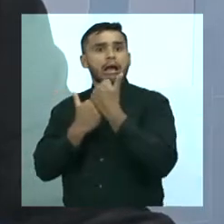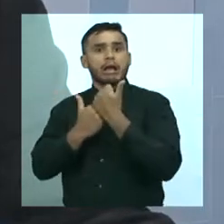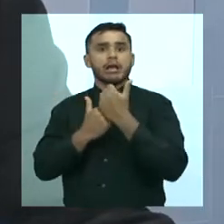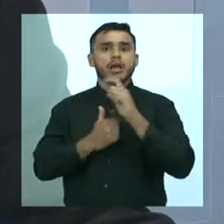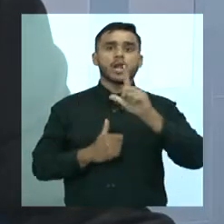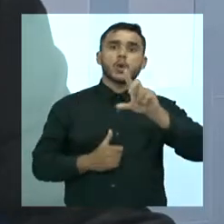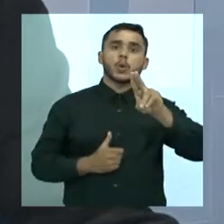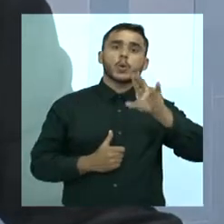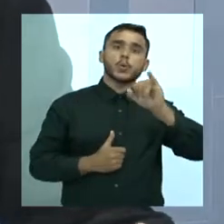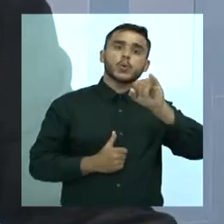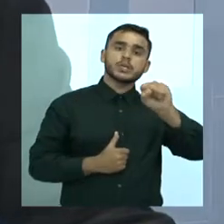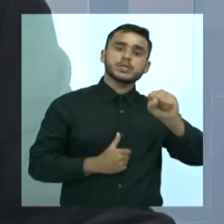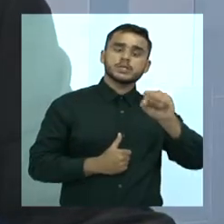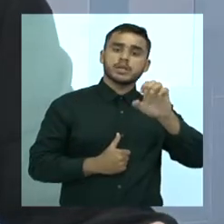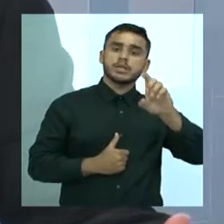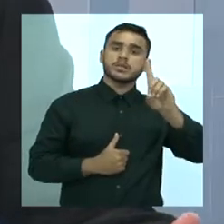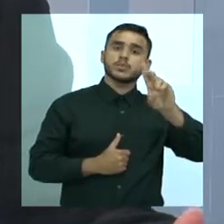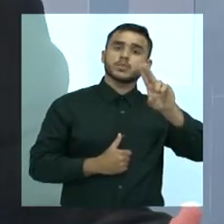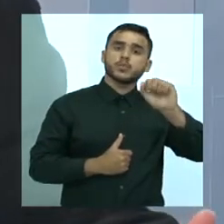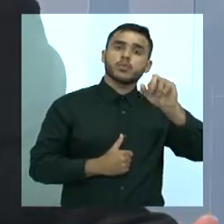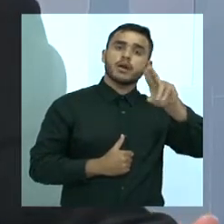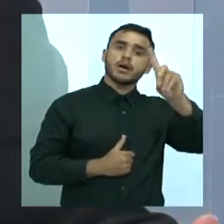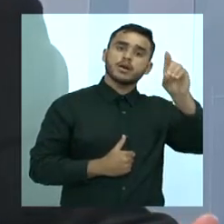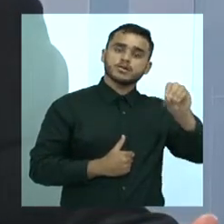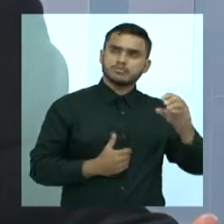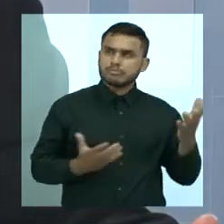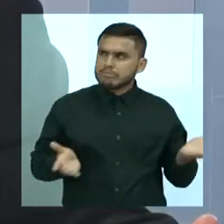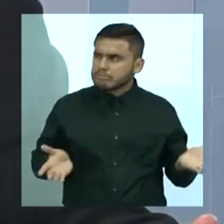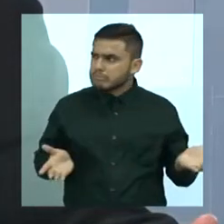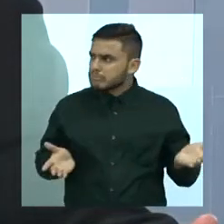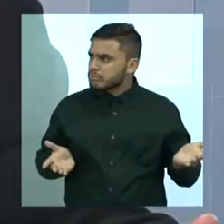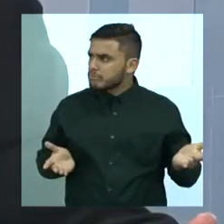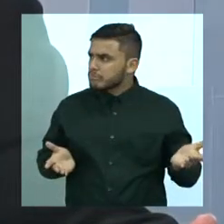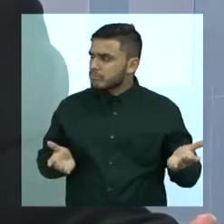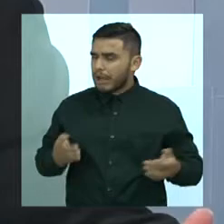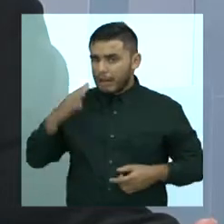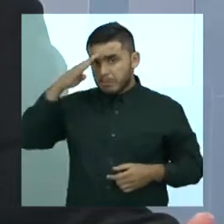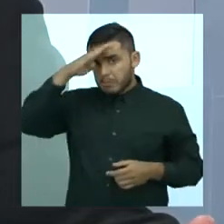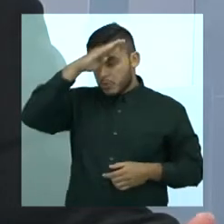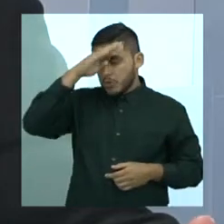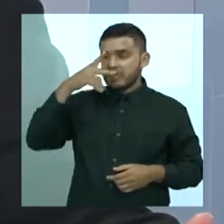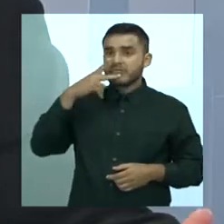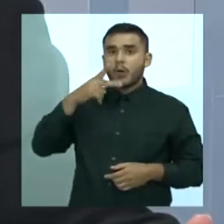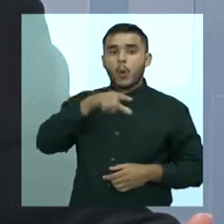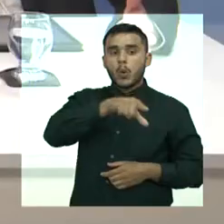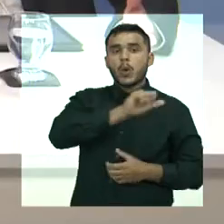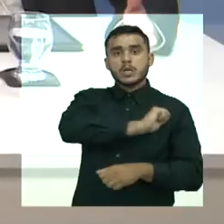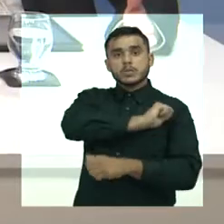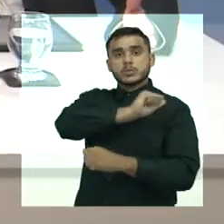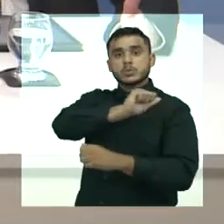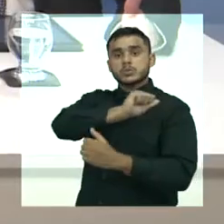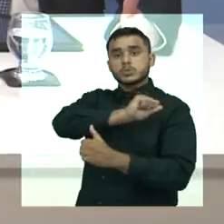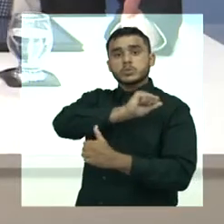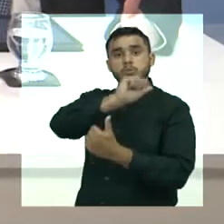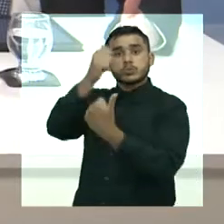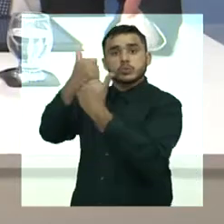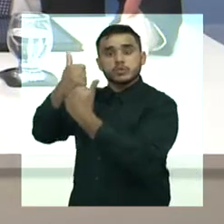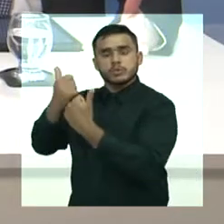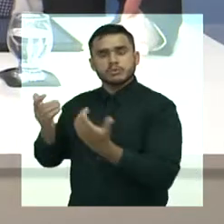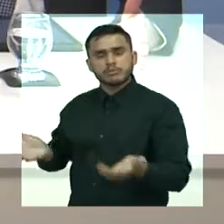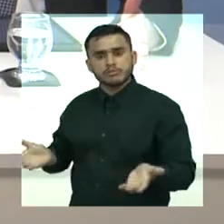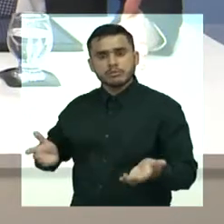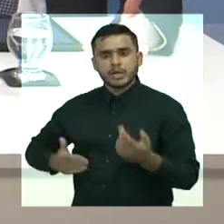de negociação do toma lá para cá, porque ele conhece o Congresso, e especificamente a Câmara. Antigo, né? E uma